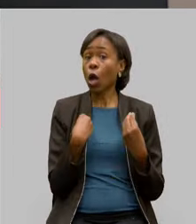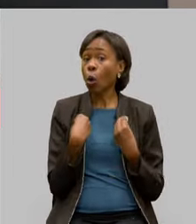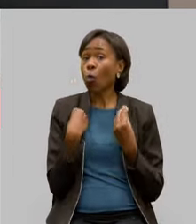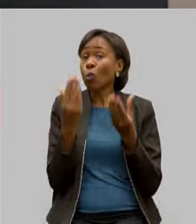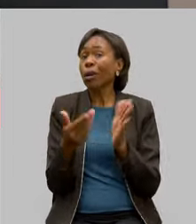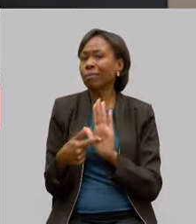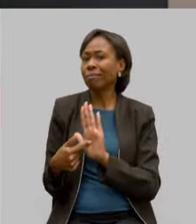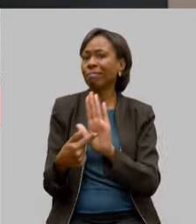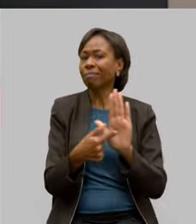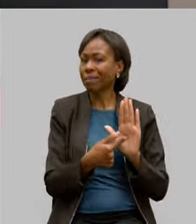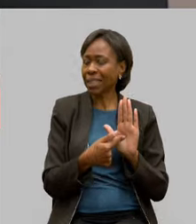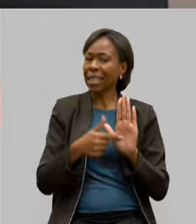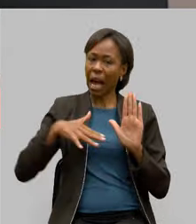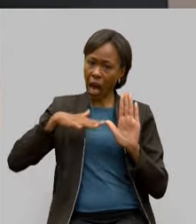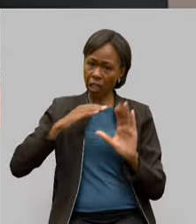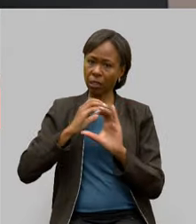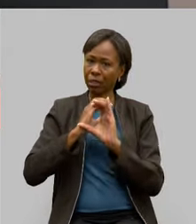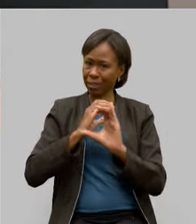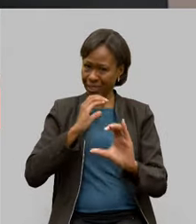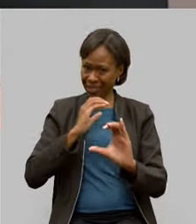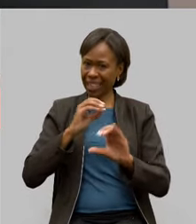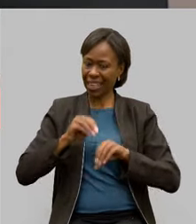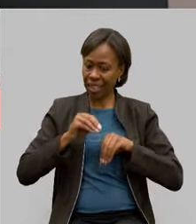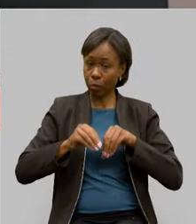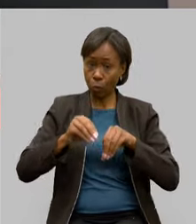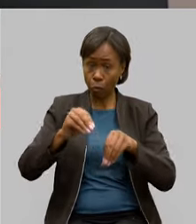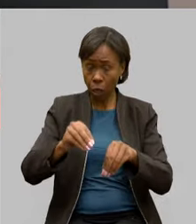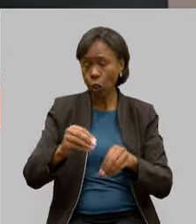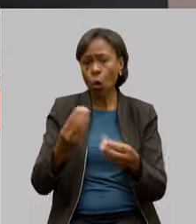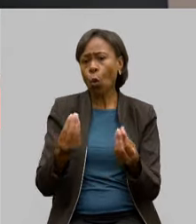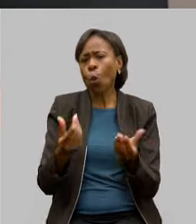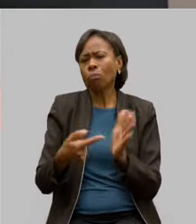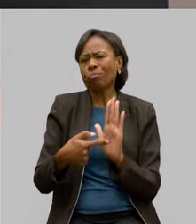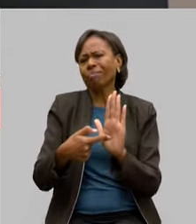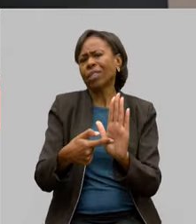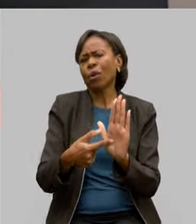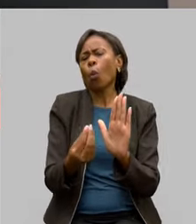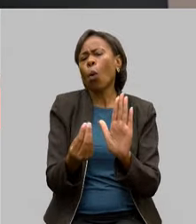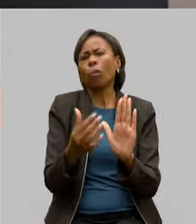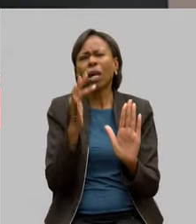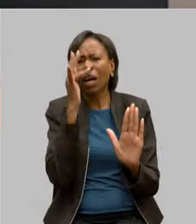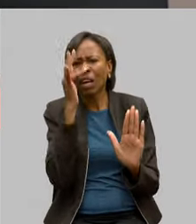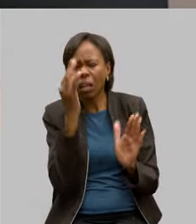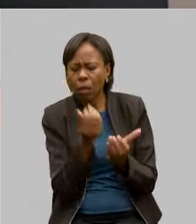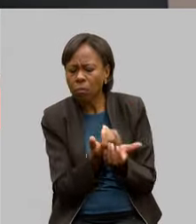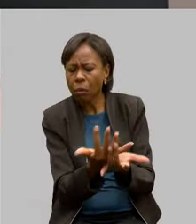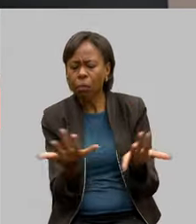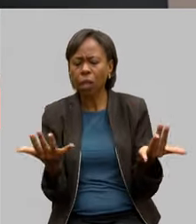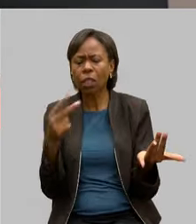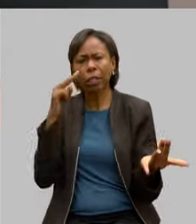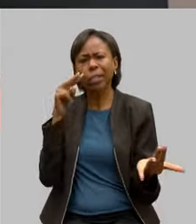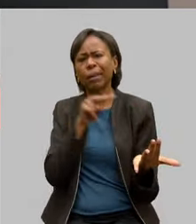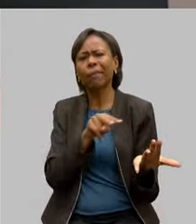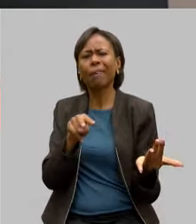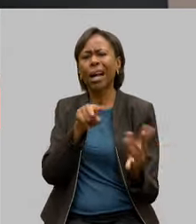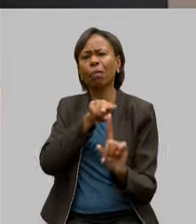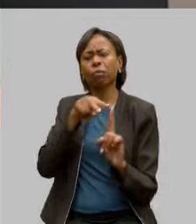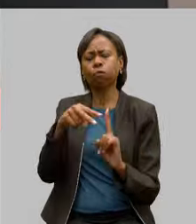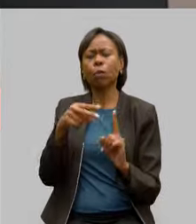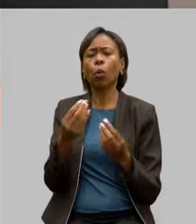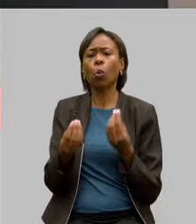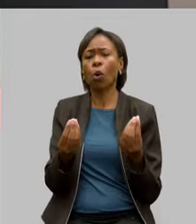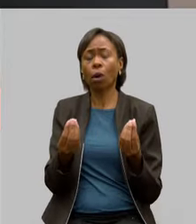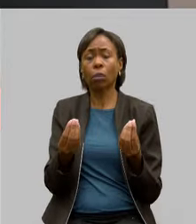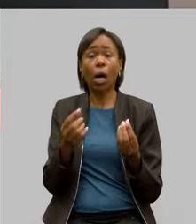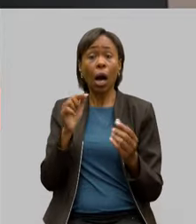e ambiental e tentando trazer como que a gente vê as plantas então para nós Engenheiros agrícolas uma planta ela é vista